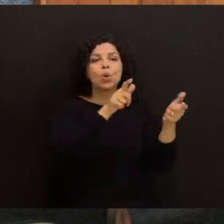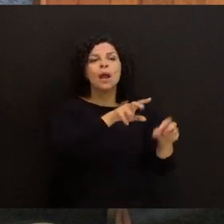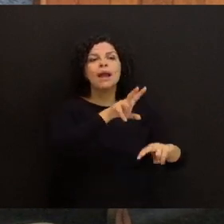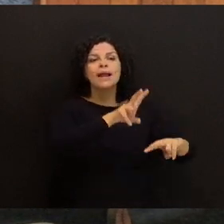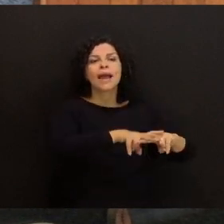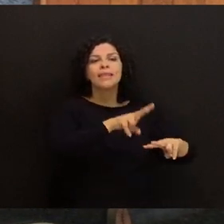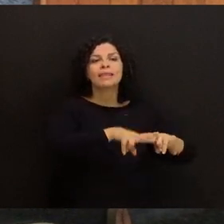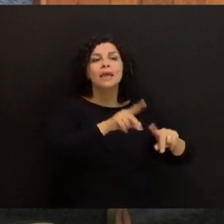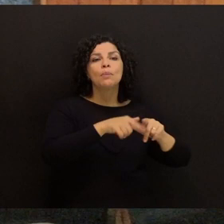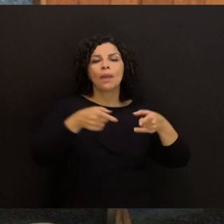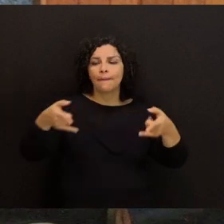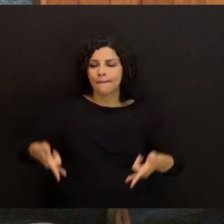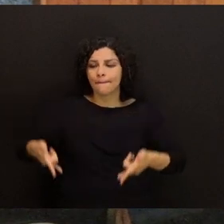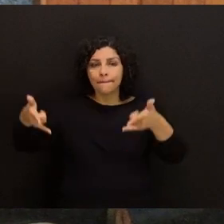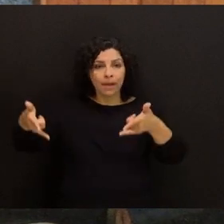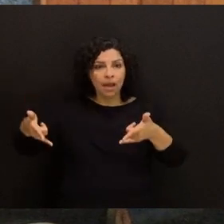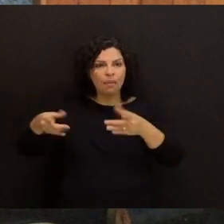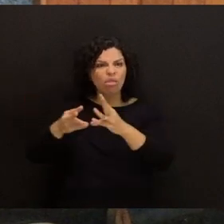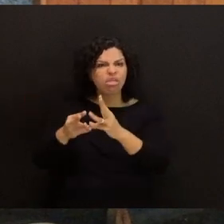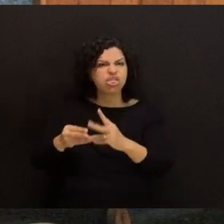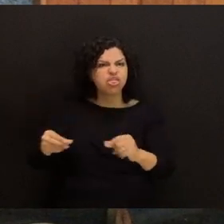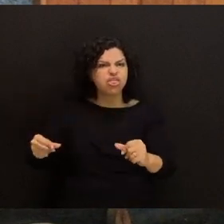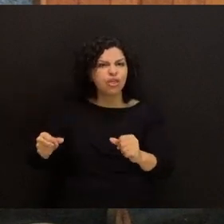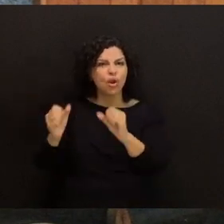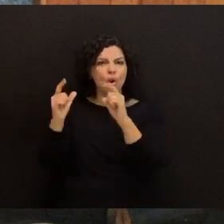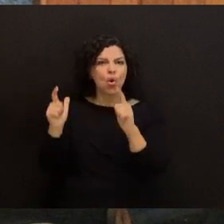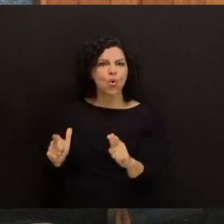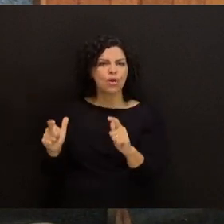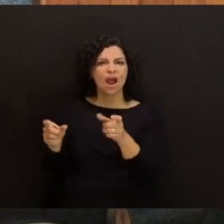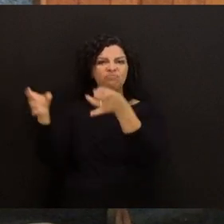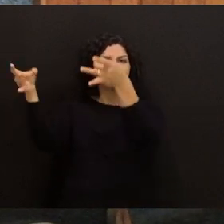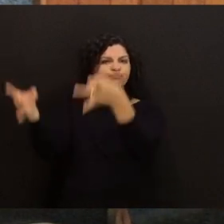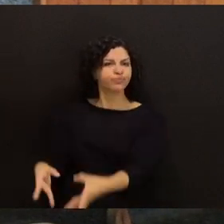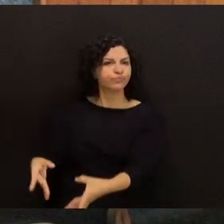porque as marcas estão apodrecendo no depósito